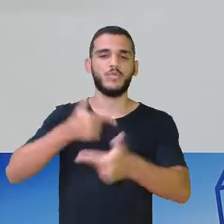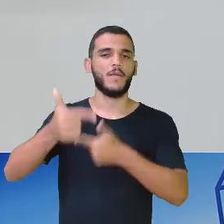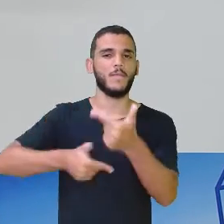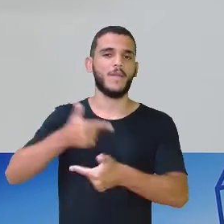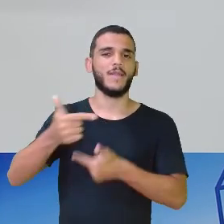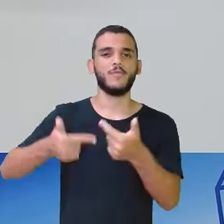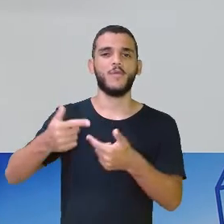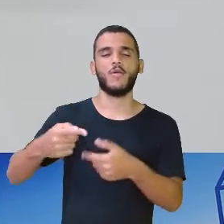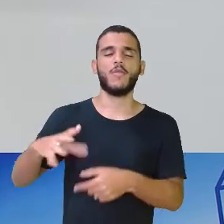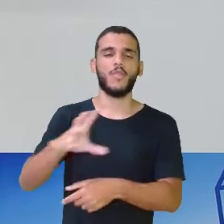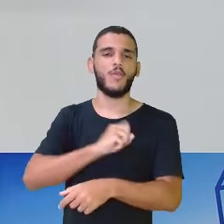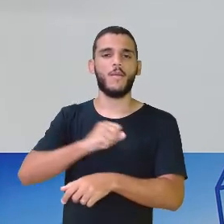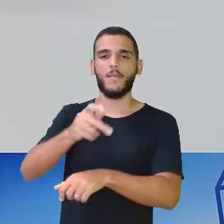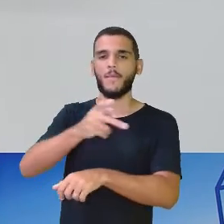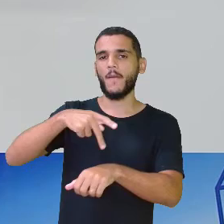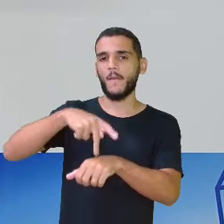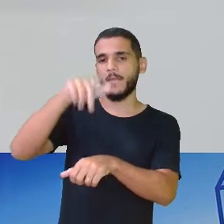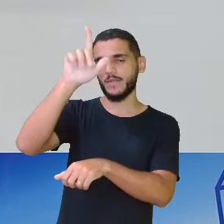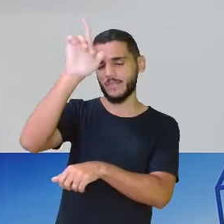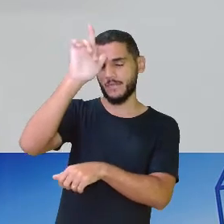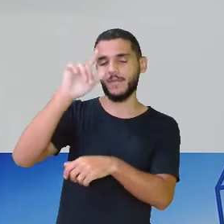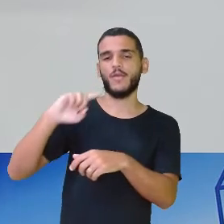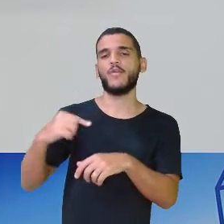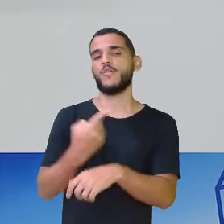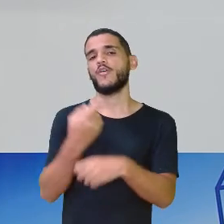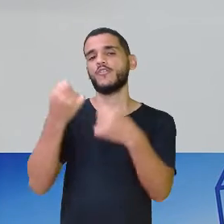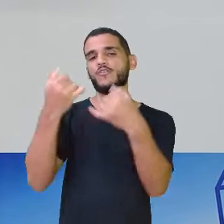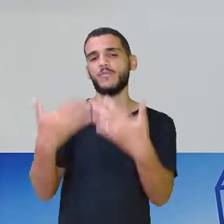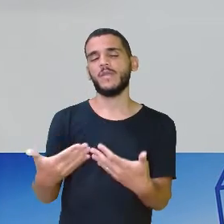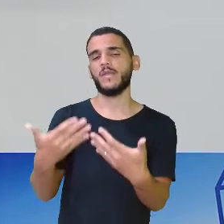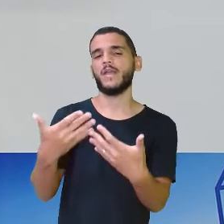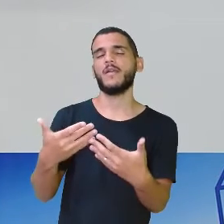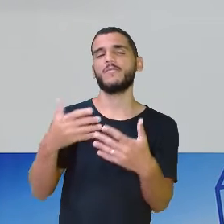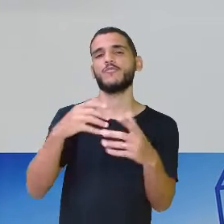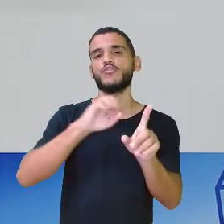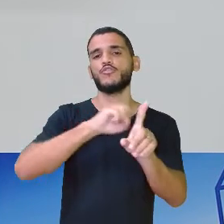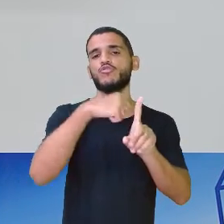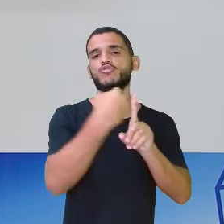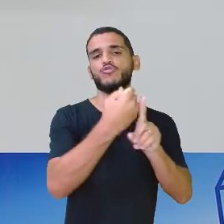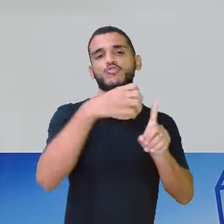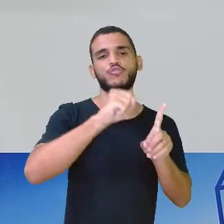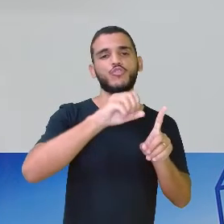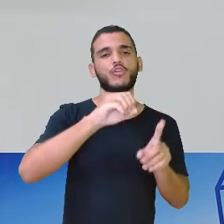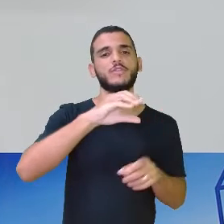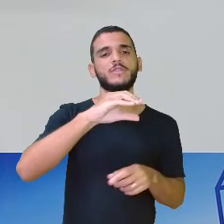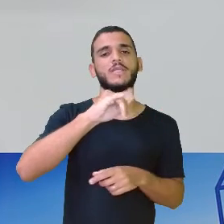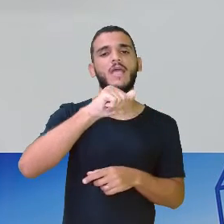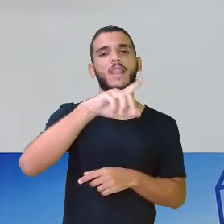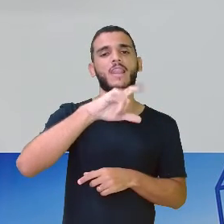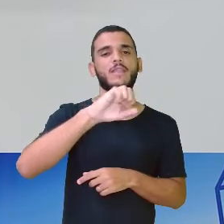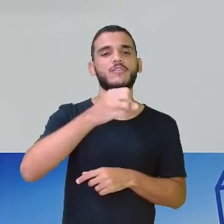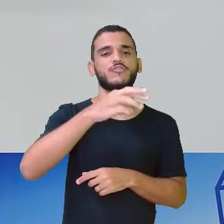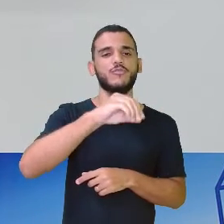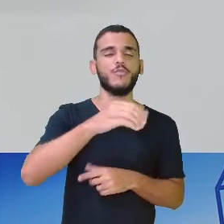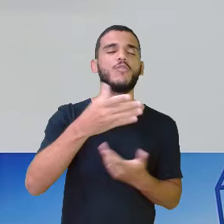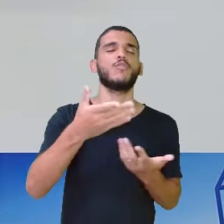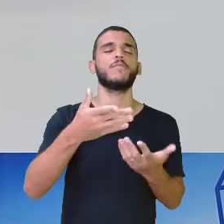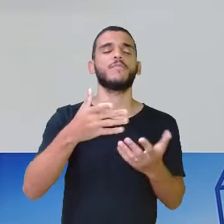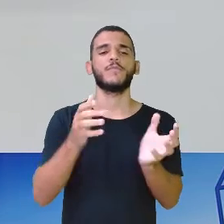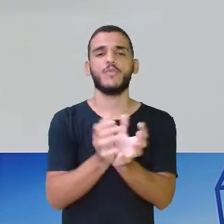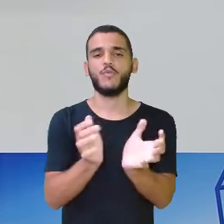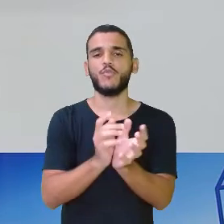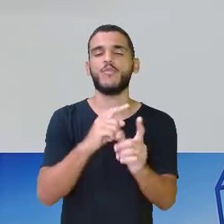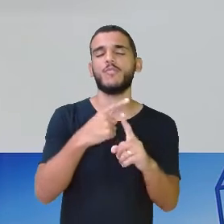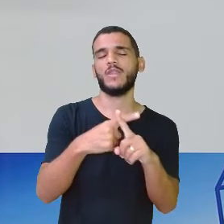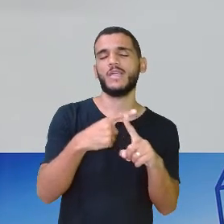na realidade, quando a gente fala de socialismo, né, nazista, a gente está ligando